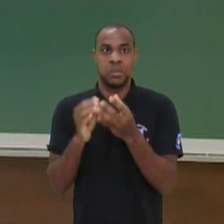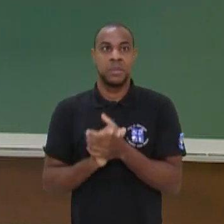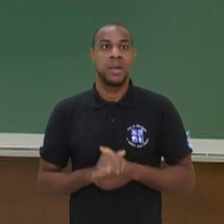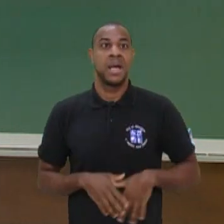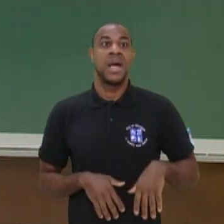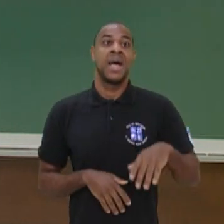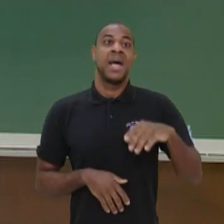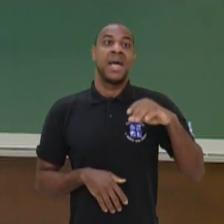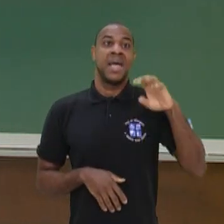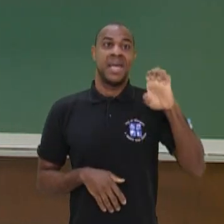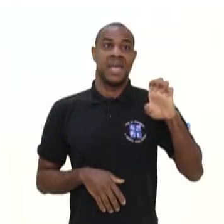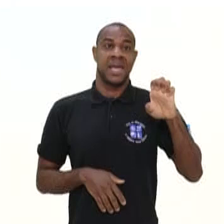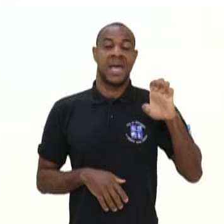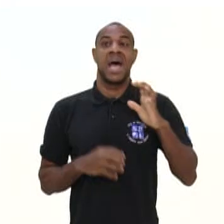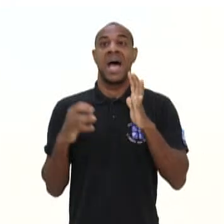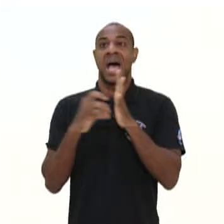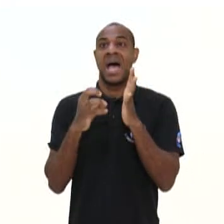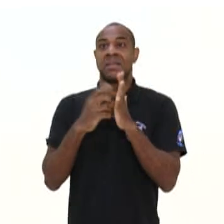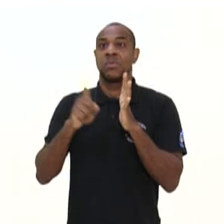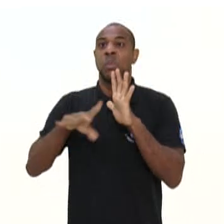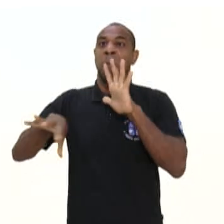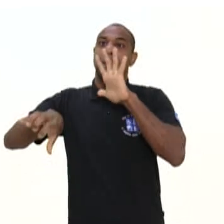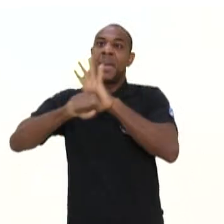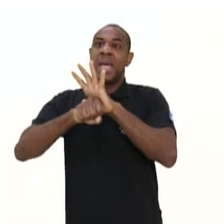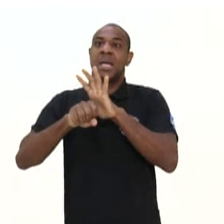Vamos lá, gente, tempinho para vocês.